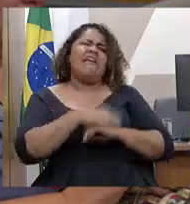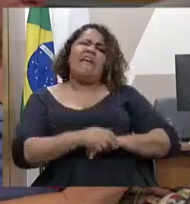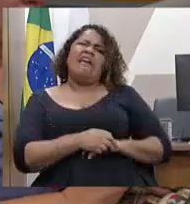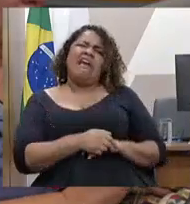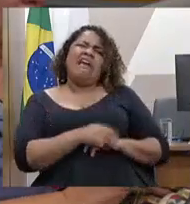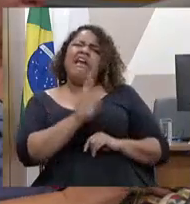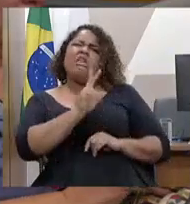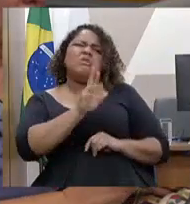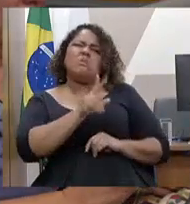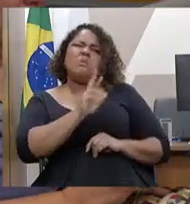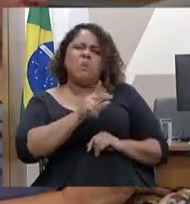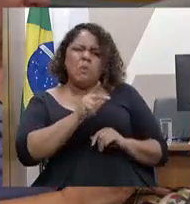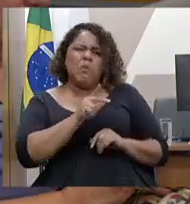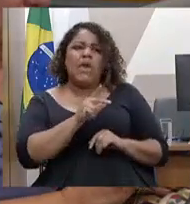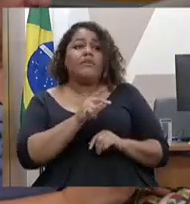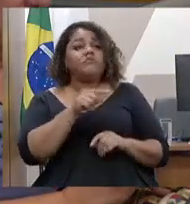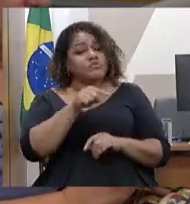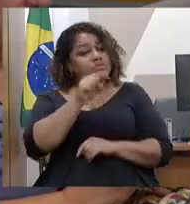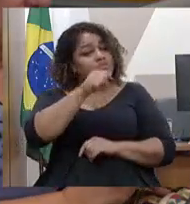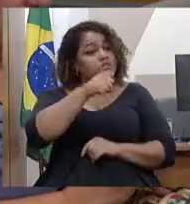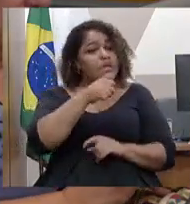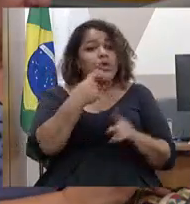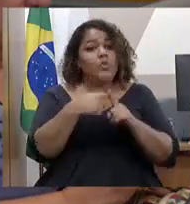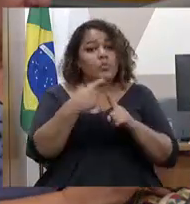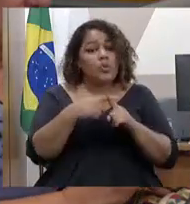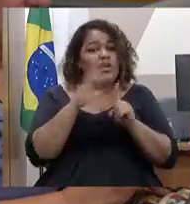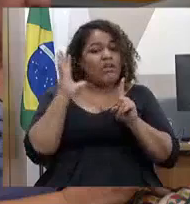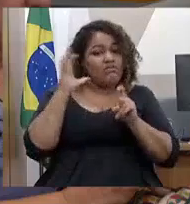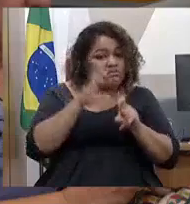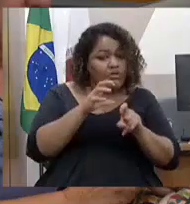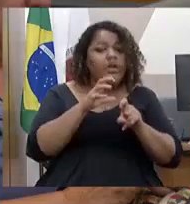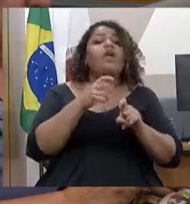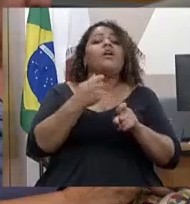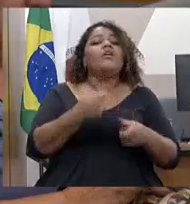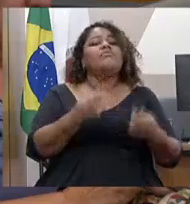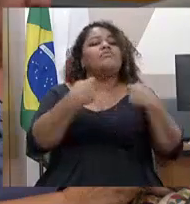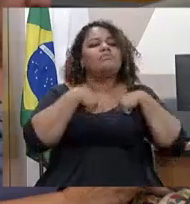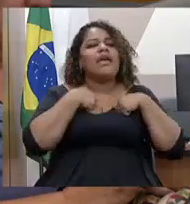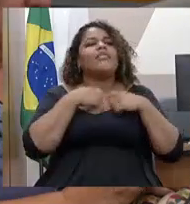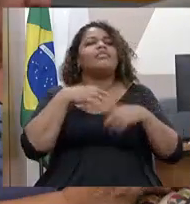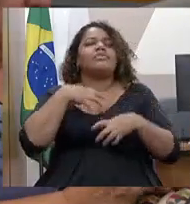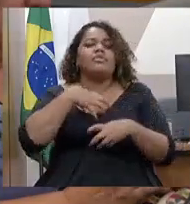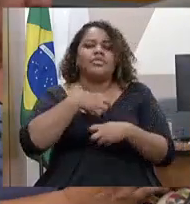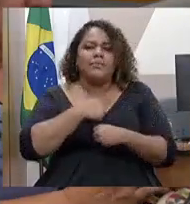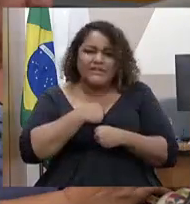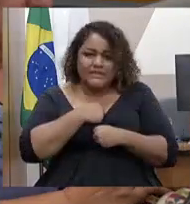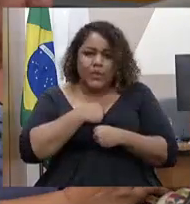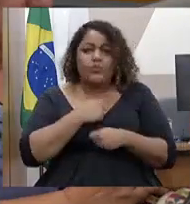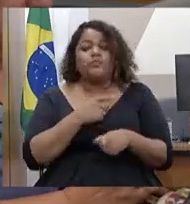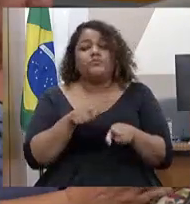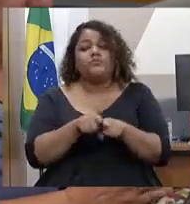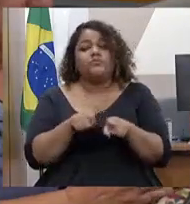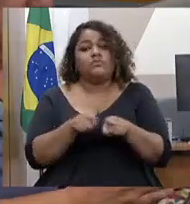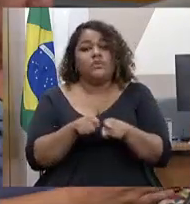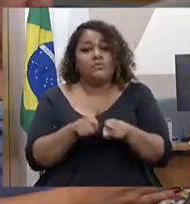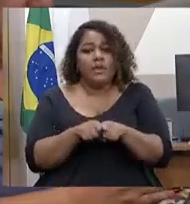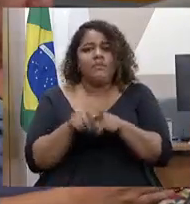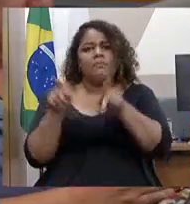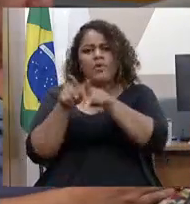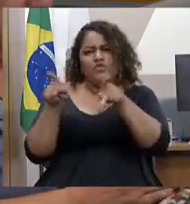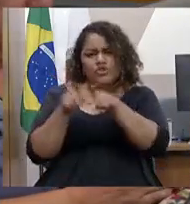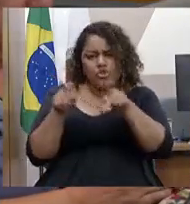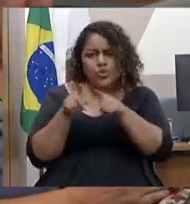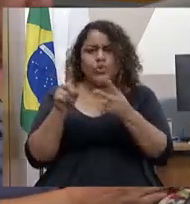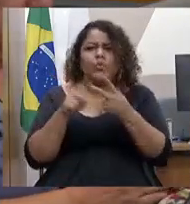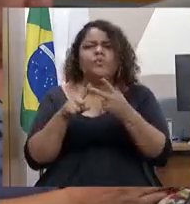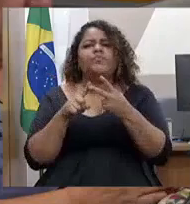adoece você fica com depressão A maioria dos funcionários de Betim estão em depressão professores e nosso profissional da Saúde eu sou a gente comunidade